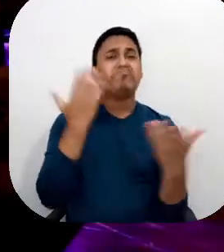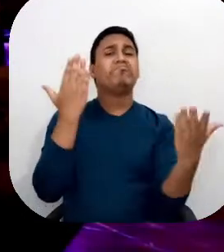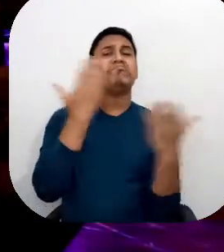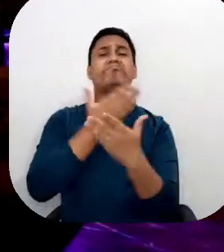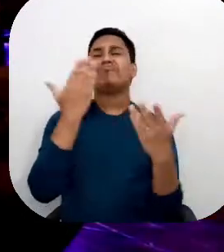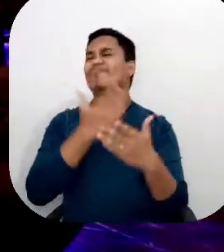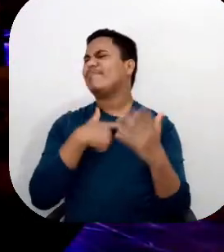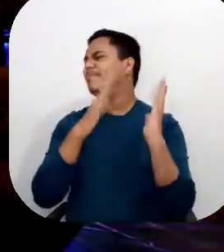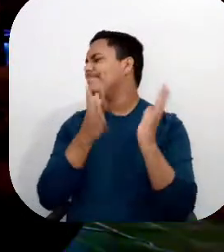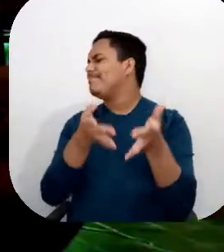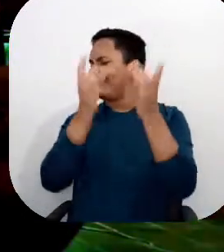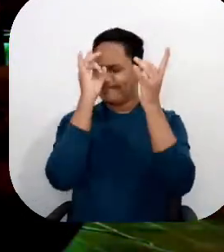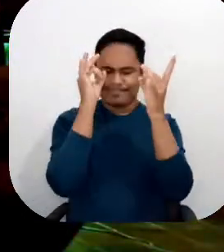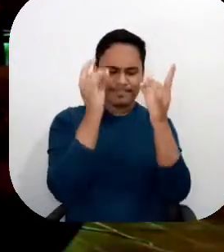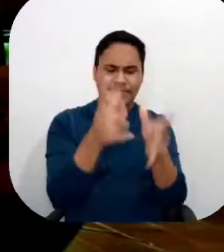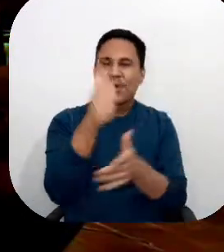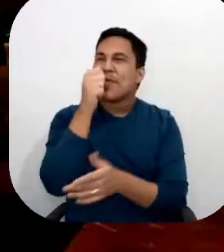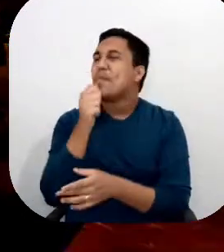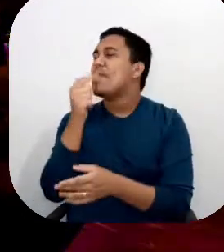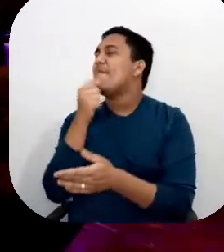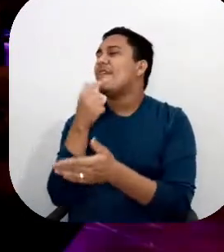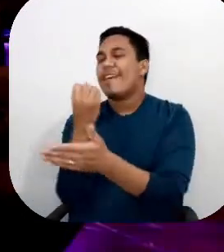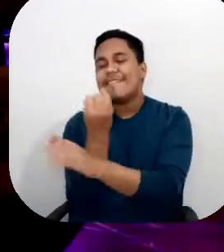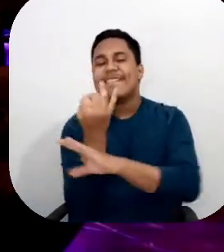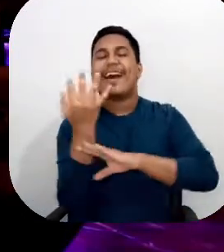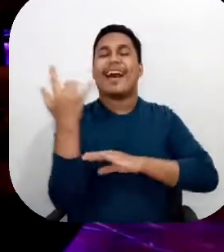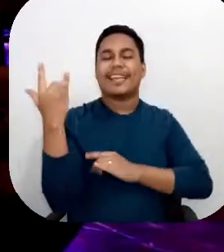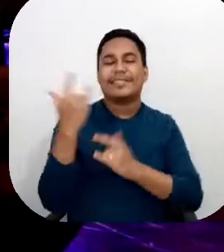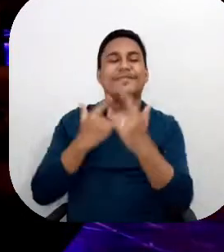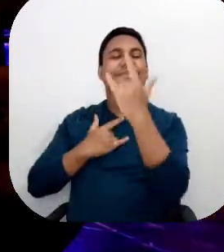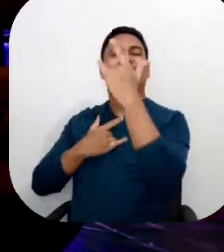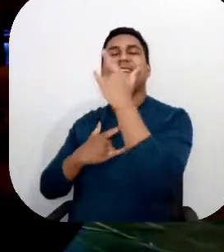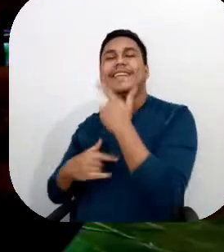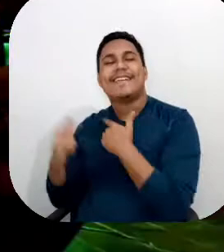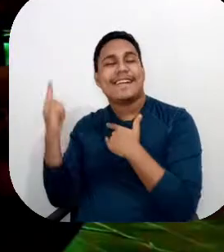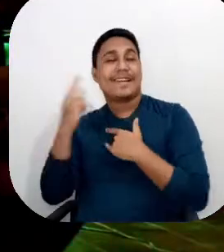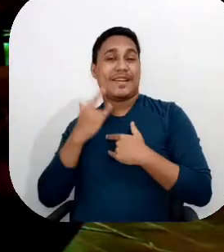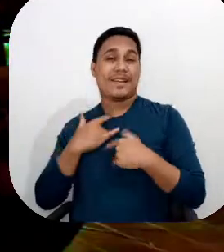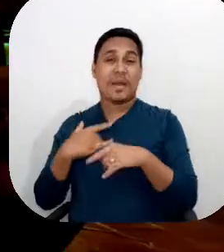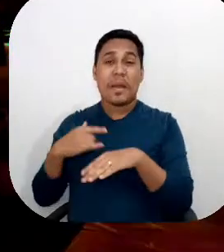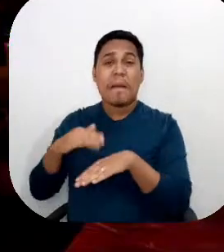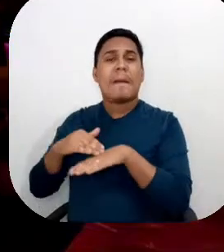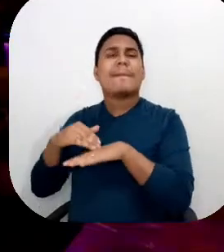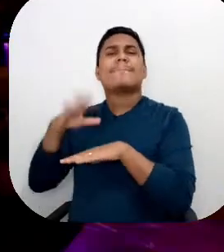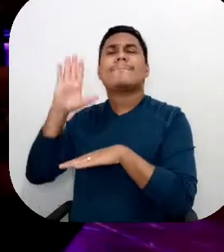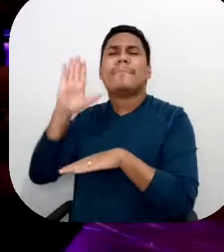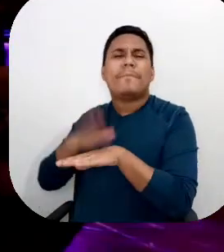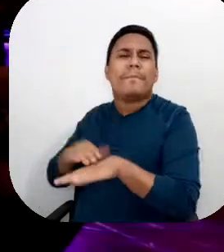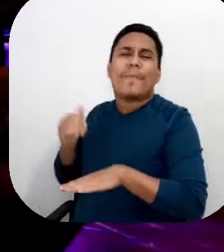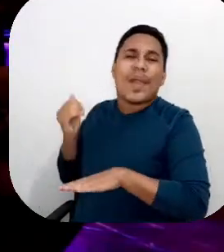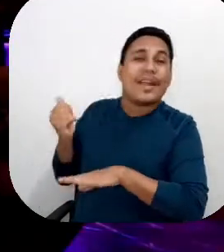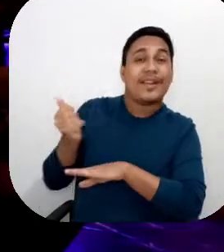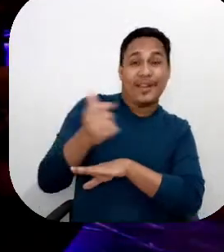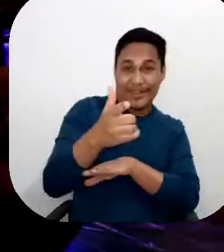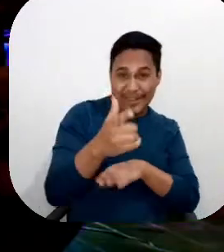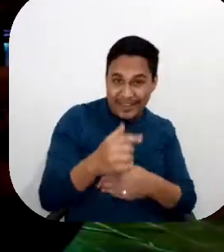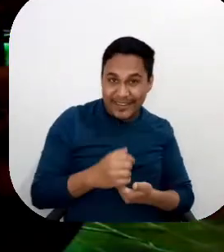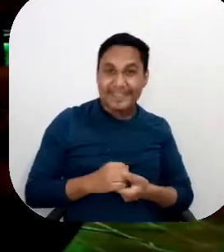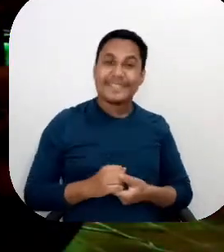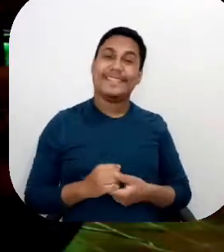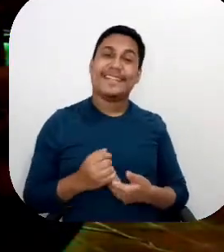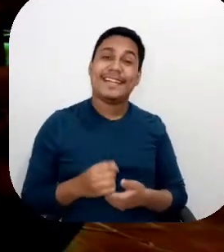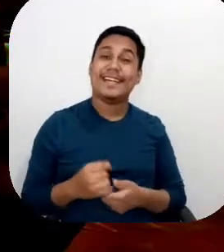365 dias sem te ver. Homens e mulheres me amaram mais e melhor que